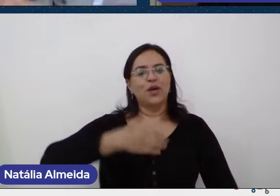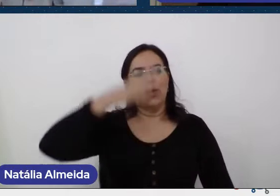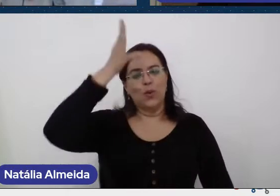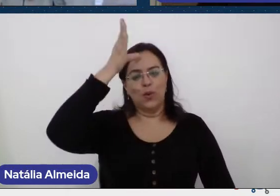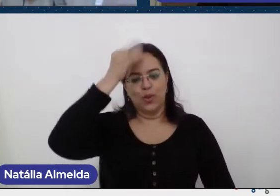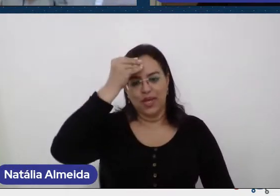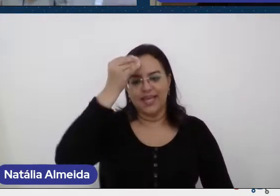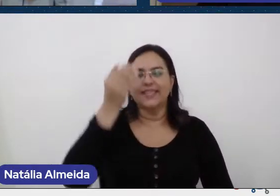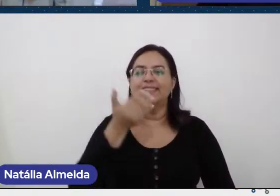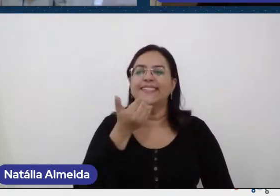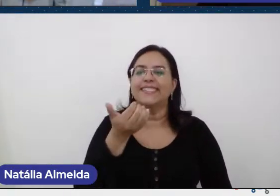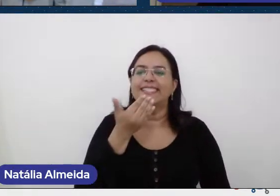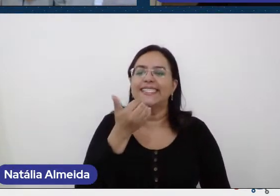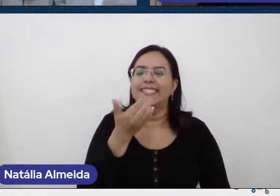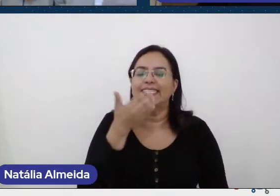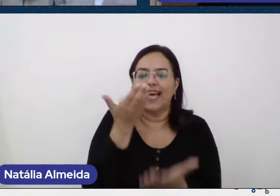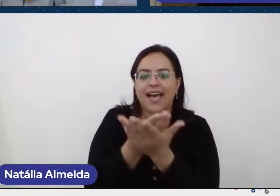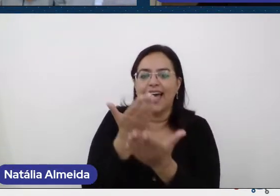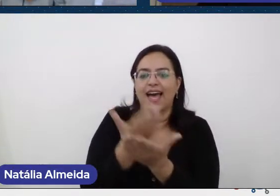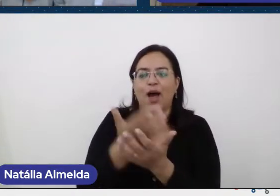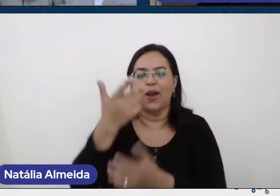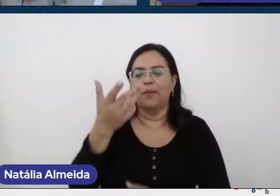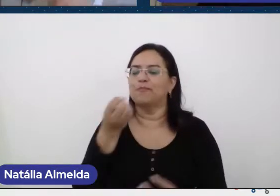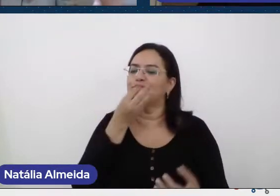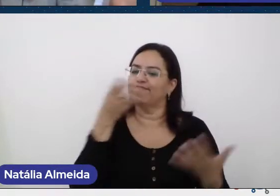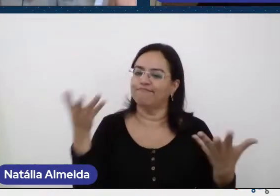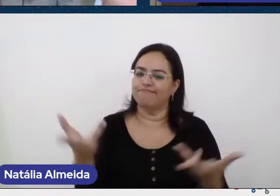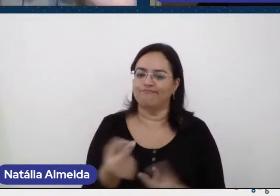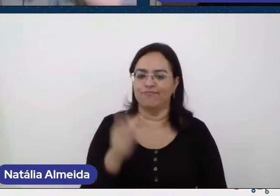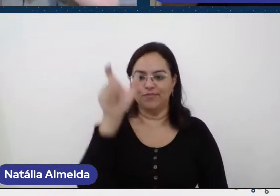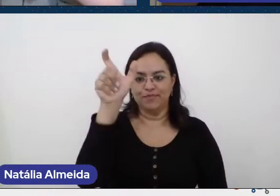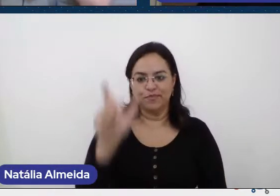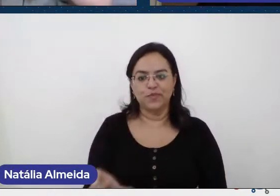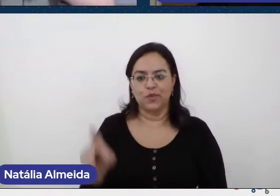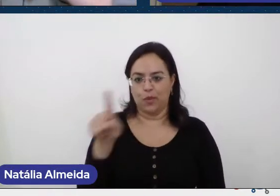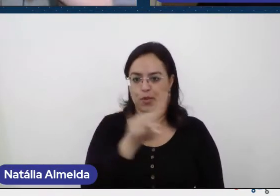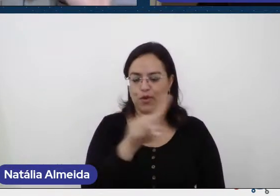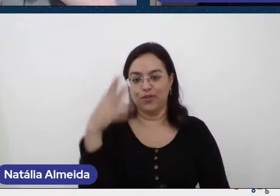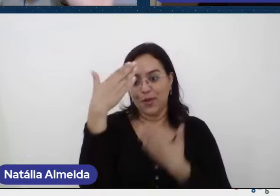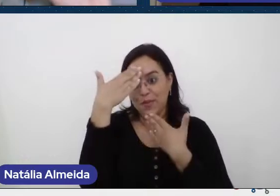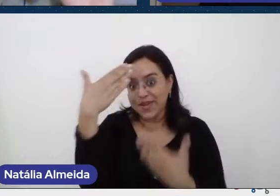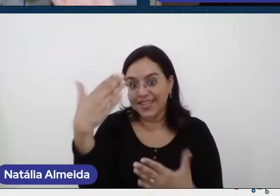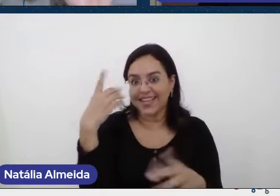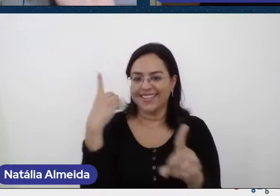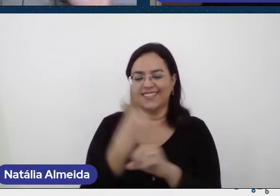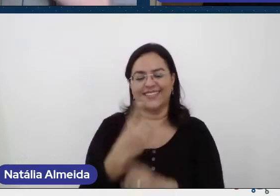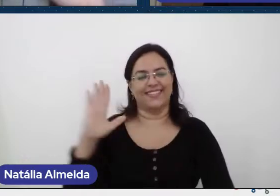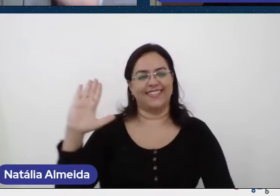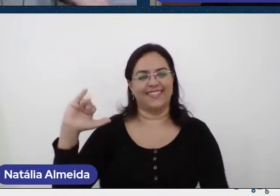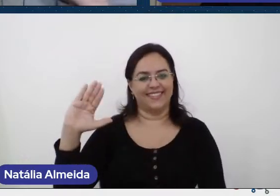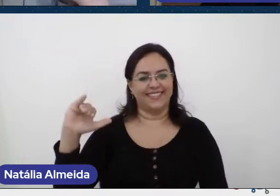deliciado com toda essa aula. Mais uma vez, muito obrigado, professor. Até a próxima e tchau, tchau, pessoal.